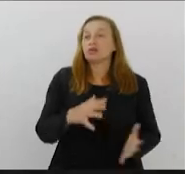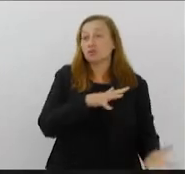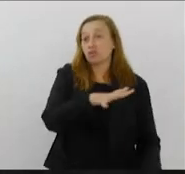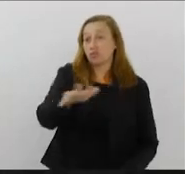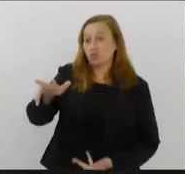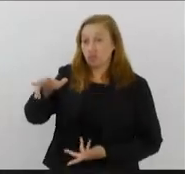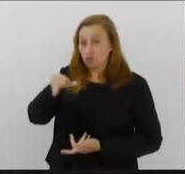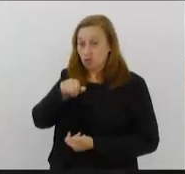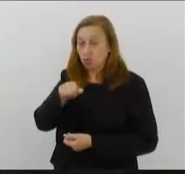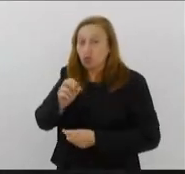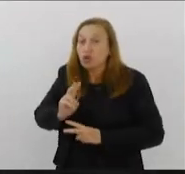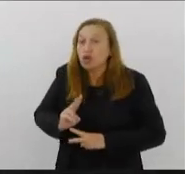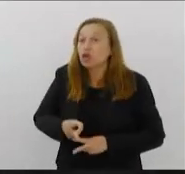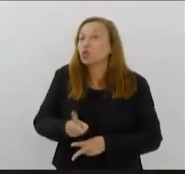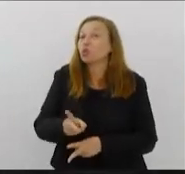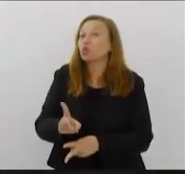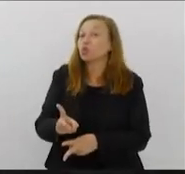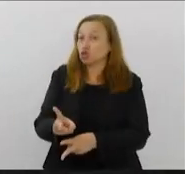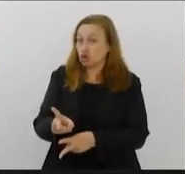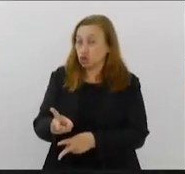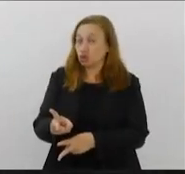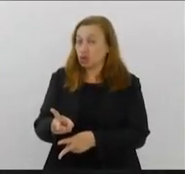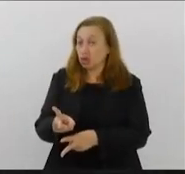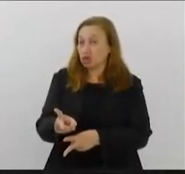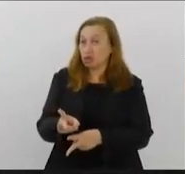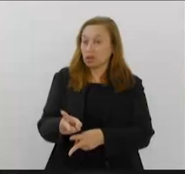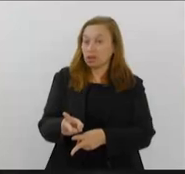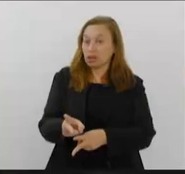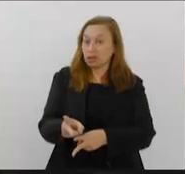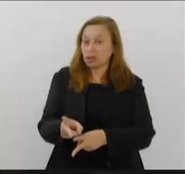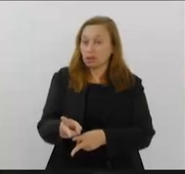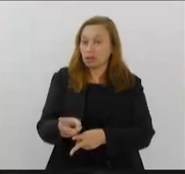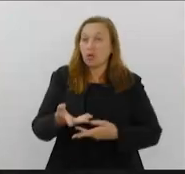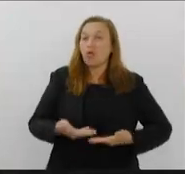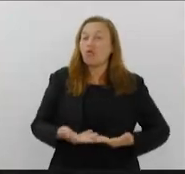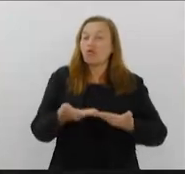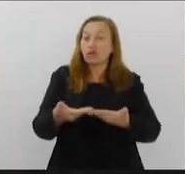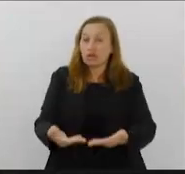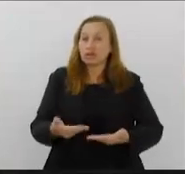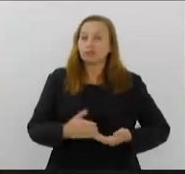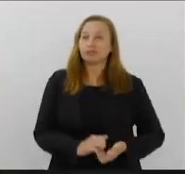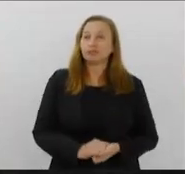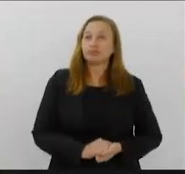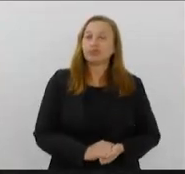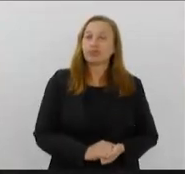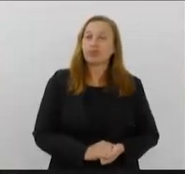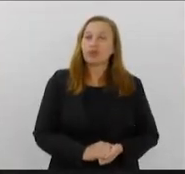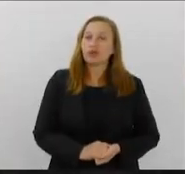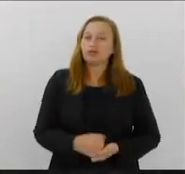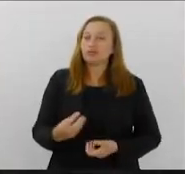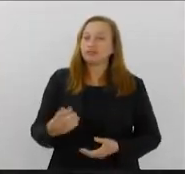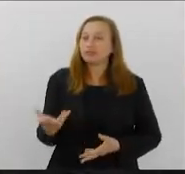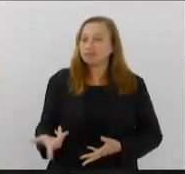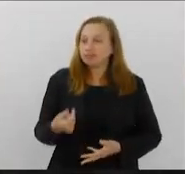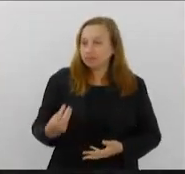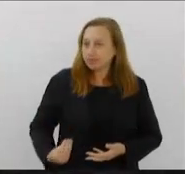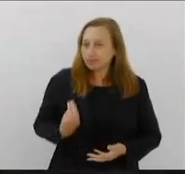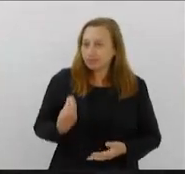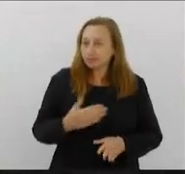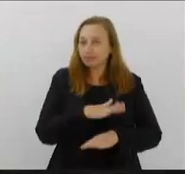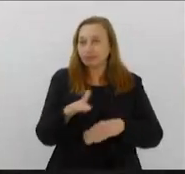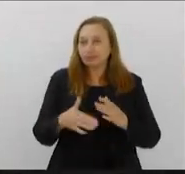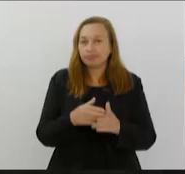que continua pujante e que continua ofertando condições de vida para